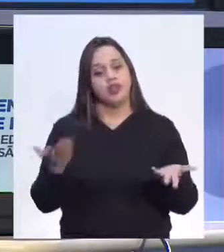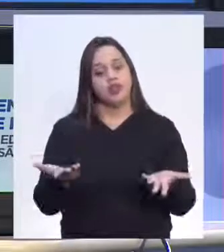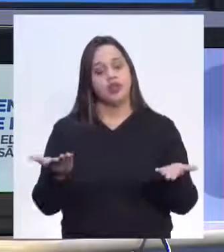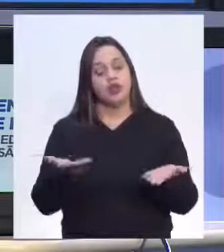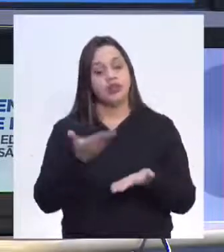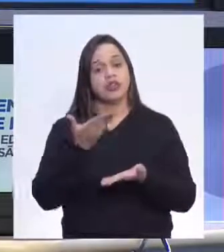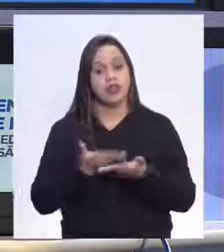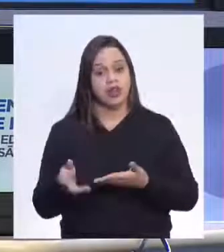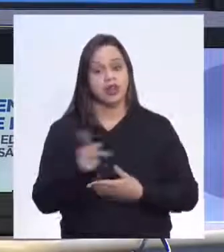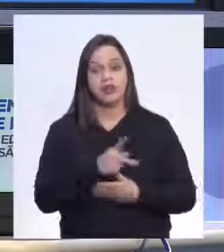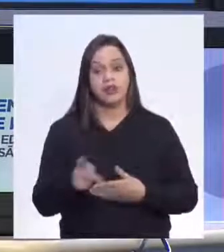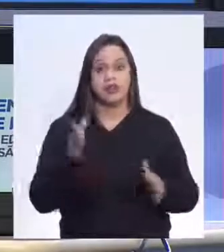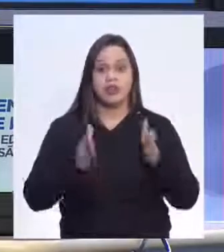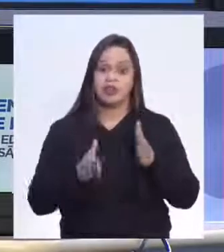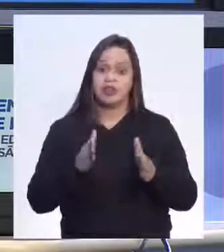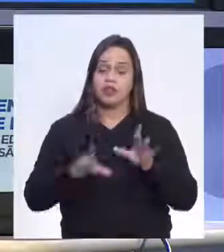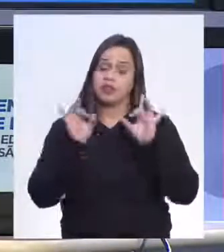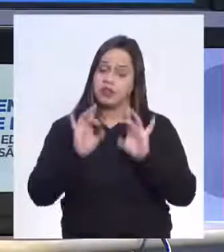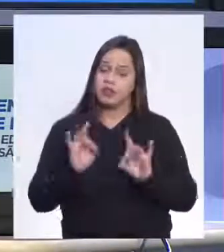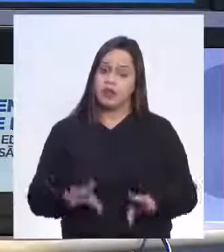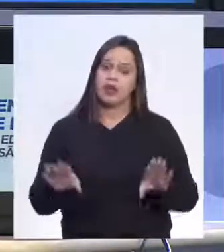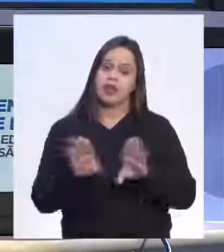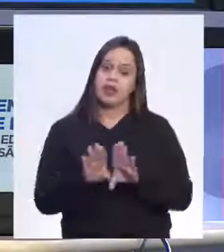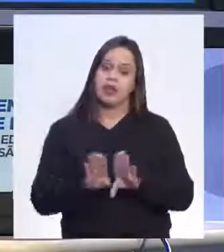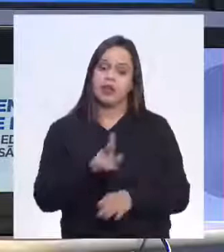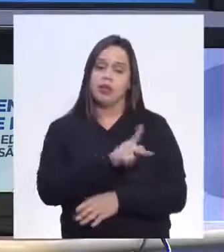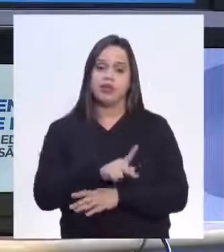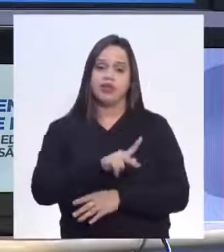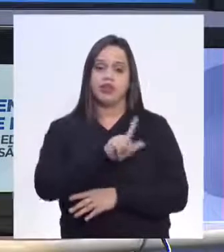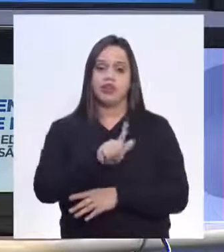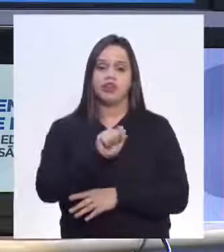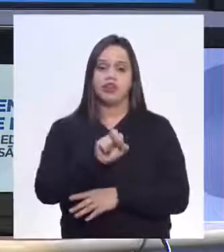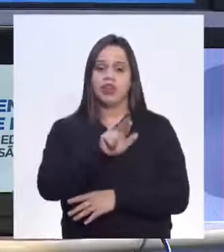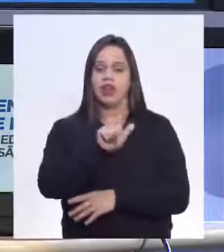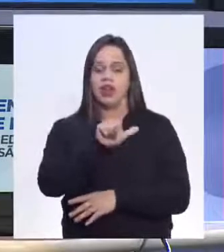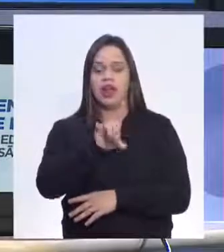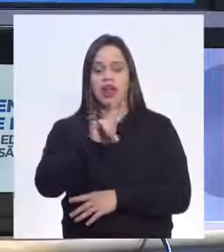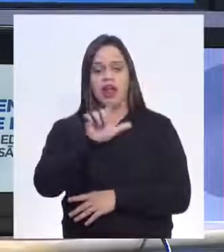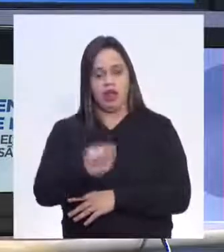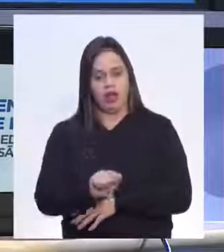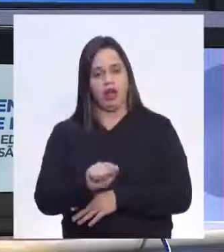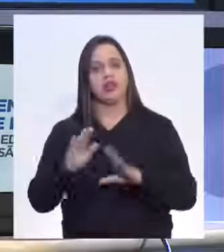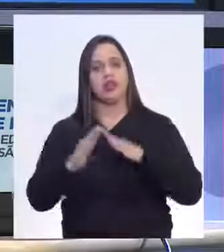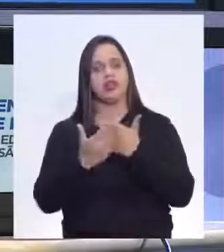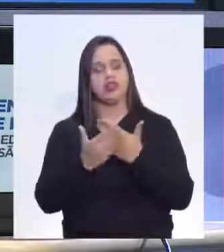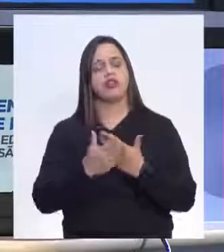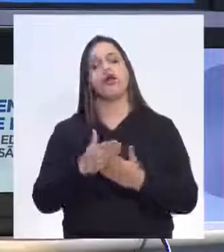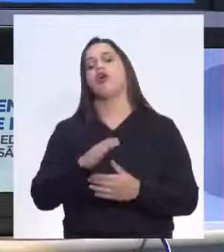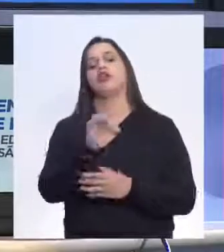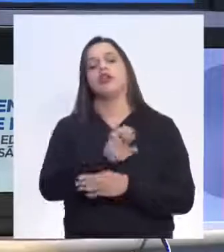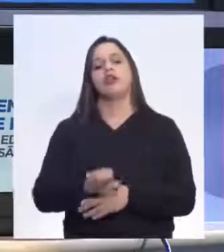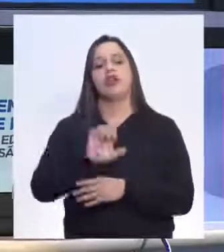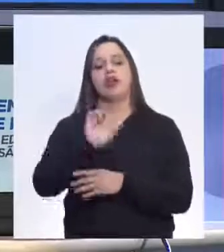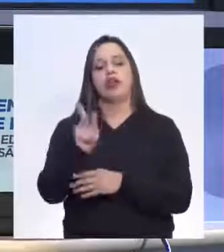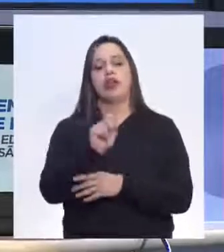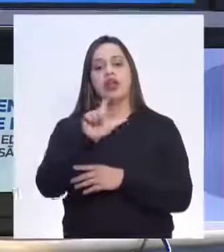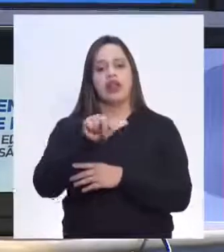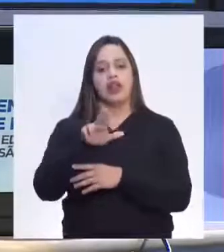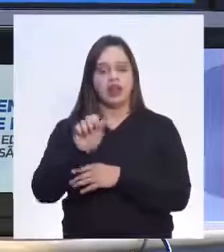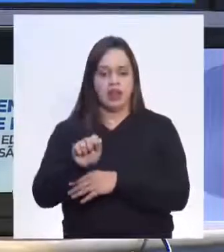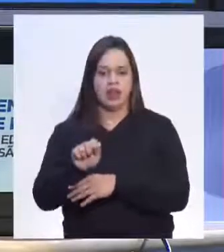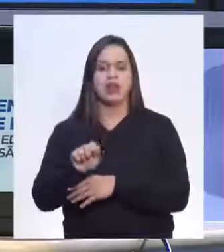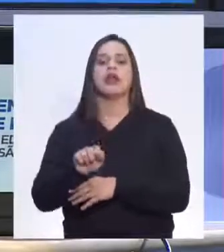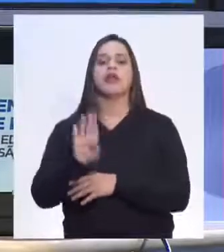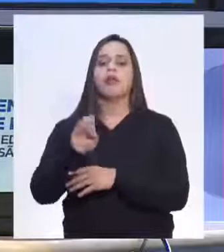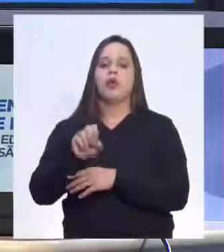perdendo professores nesse período, assim como a professora Geralda Santini, da Escola Estadual Helena José Bonfá, que tem muitos alunos